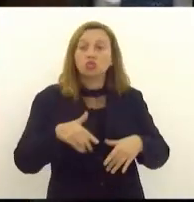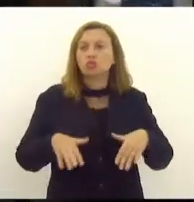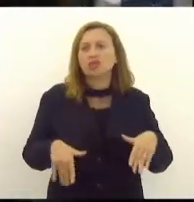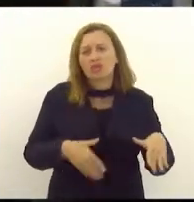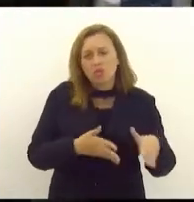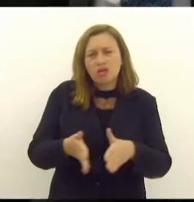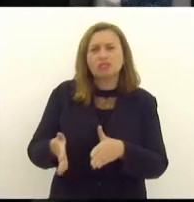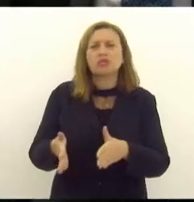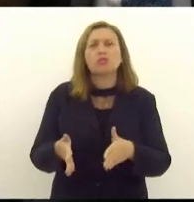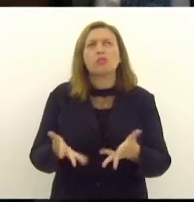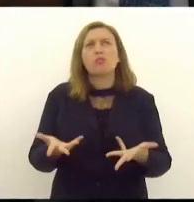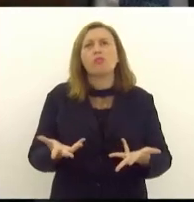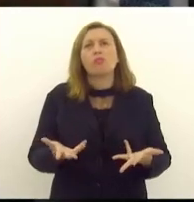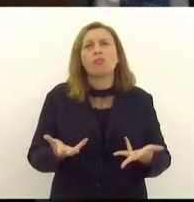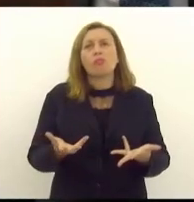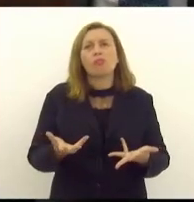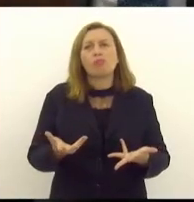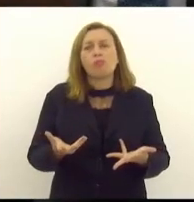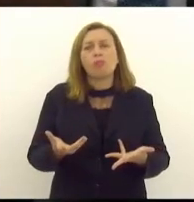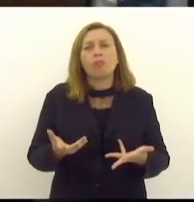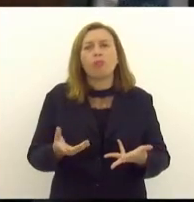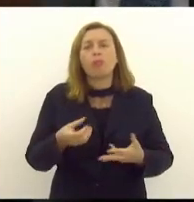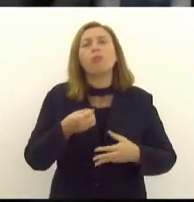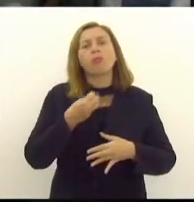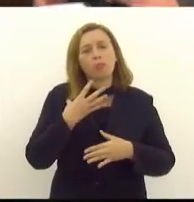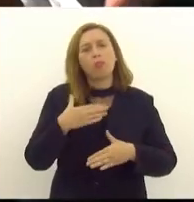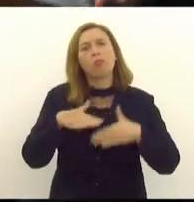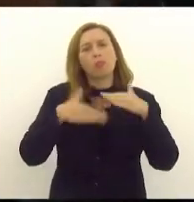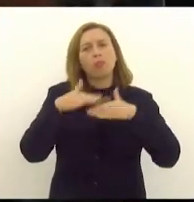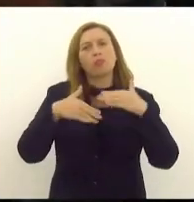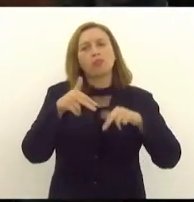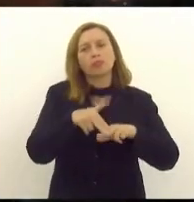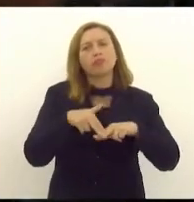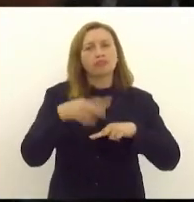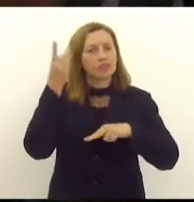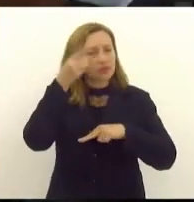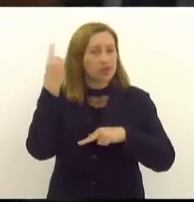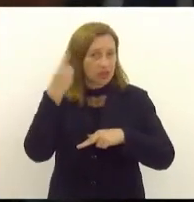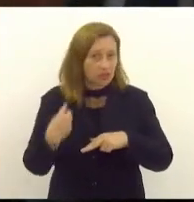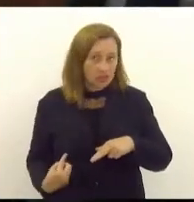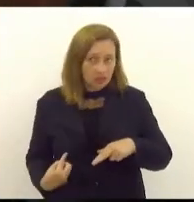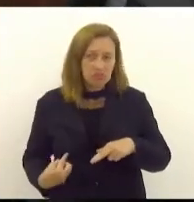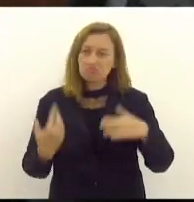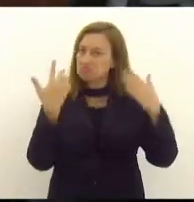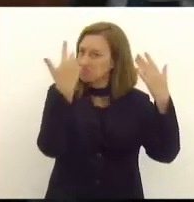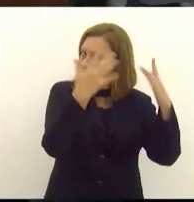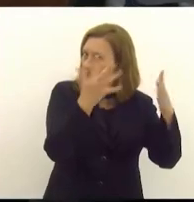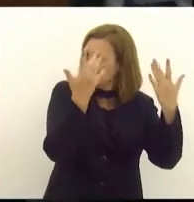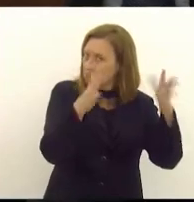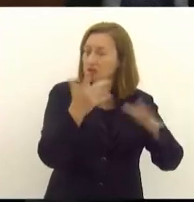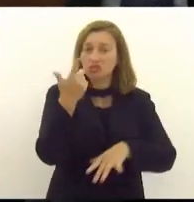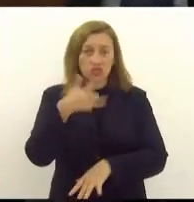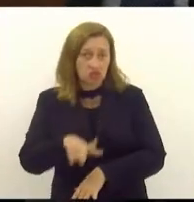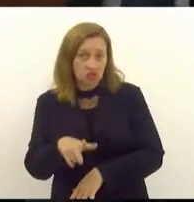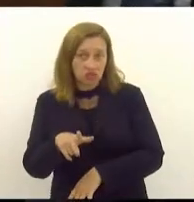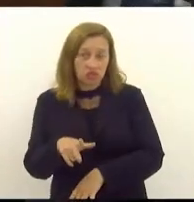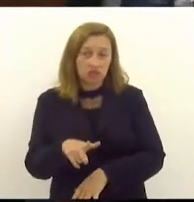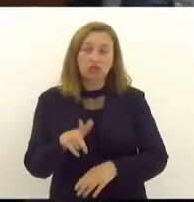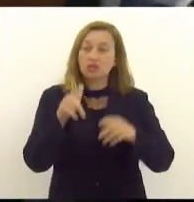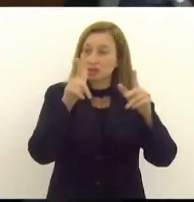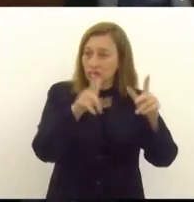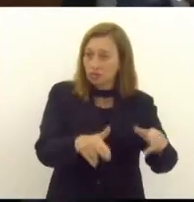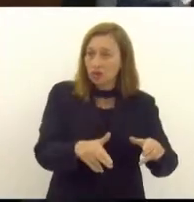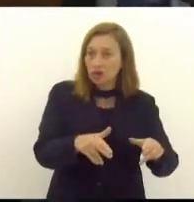caminho é um caminho promissor por isso a deputada Dani Balbi está de parabéns mais uma vez assim como